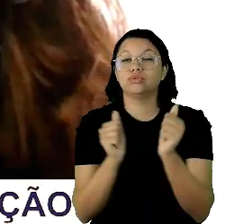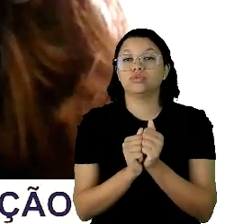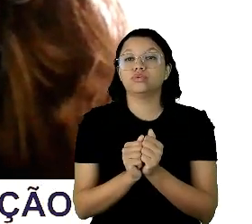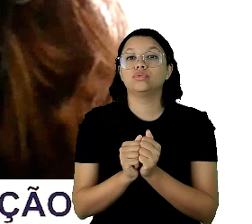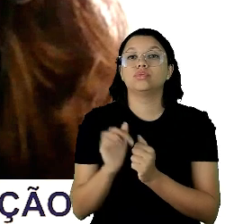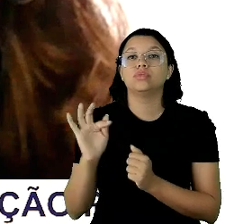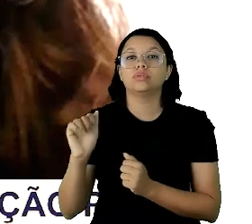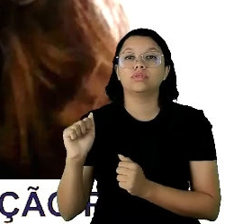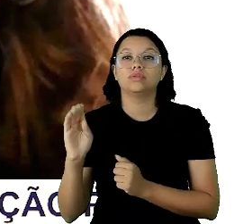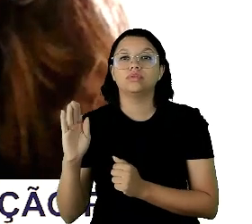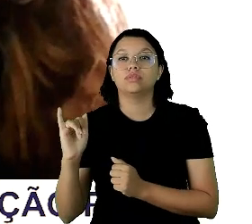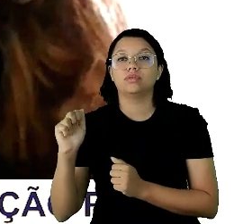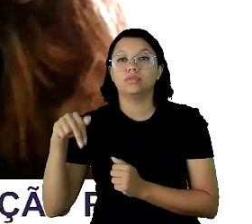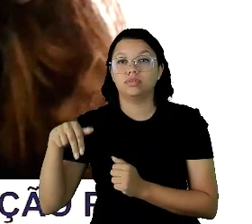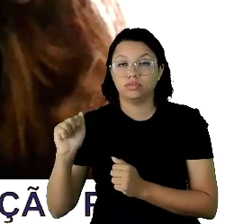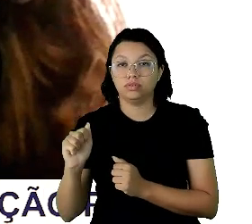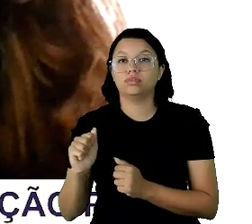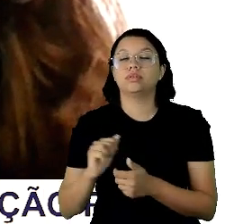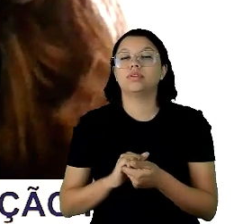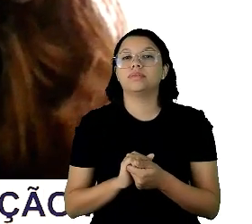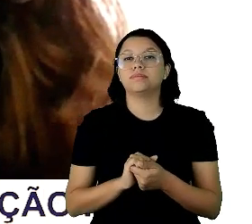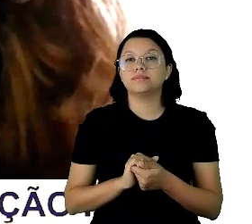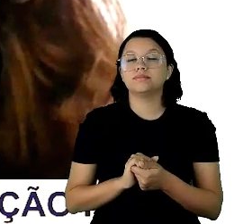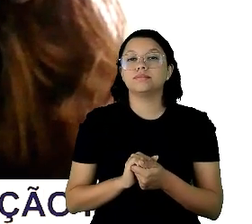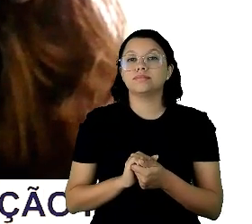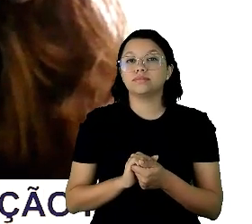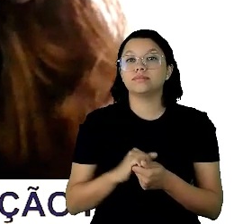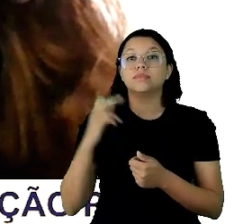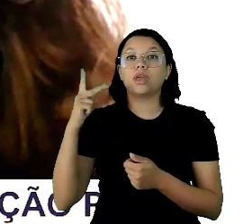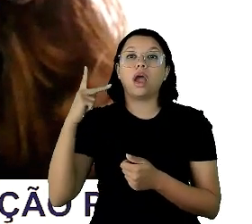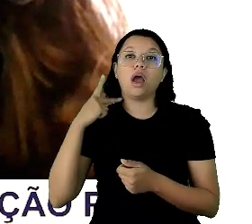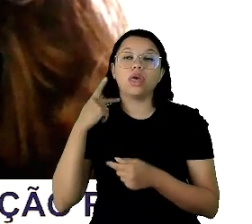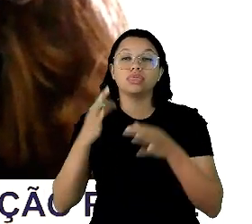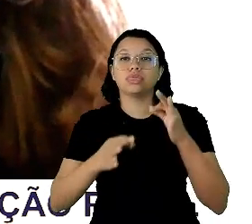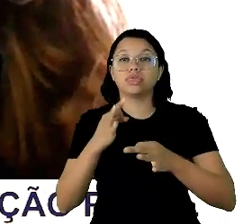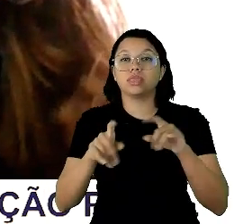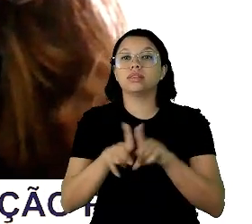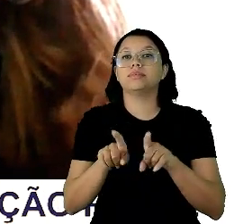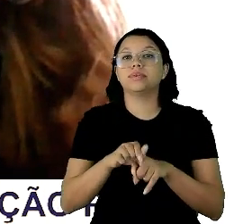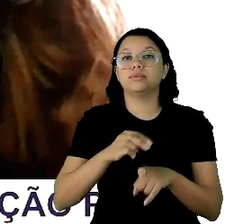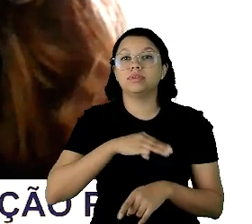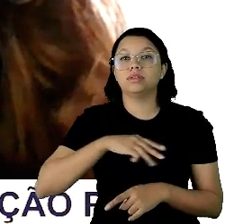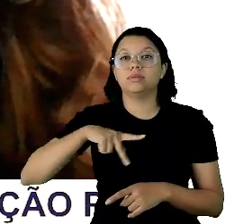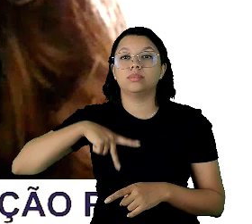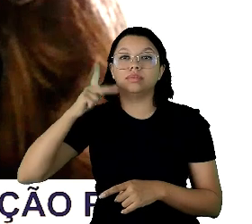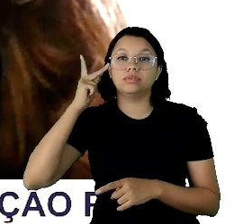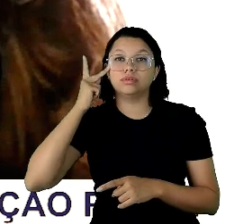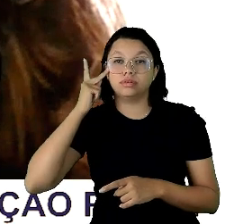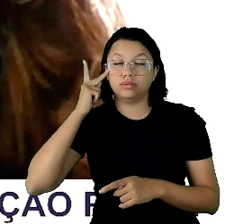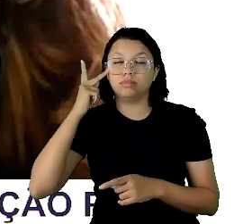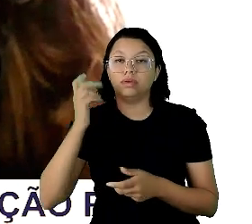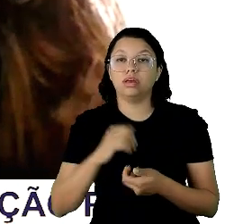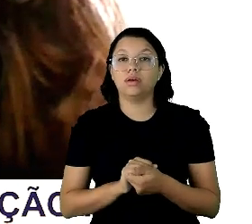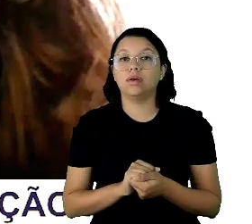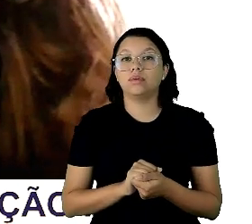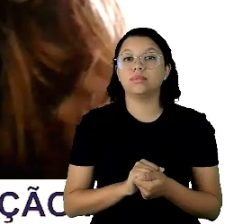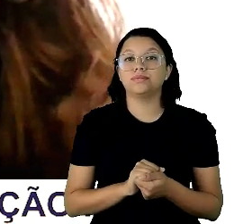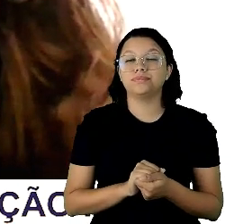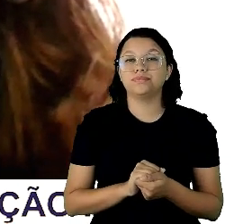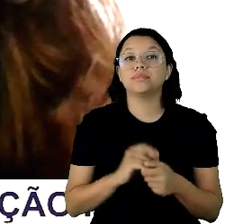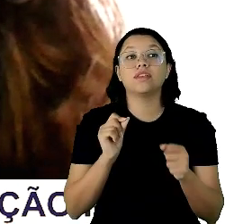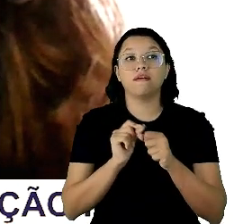Dalmas Rocha Paz, que é promotora de justiça do Ministério Público de São Paulo, até enviou pergunta hoje para a Renata, e ela